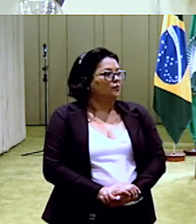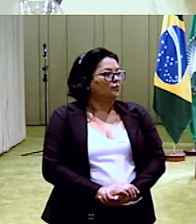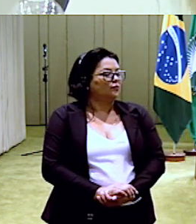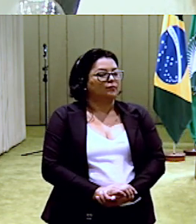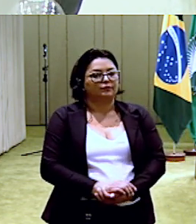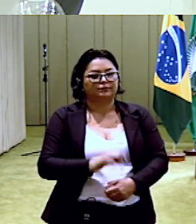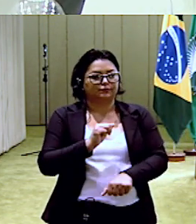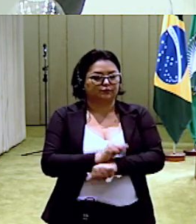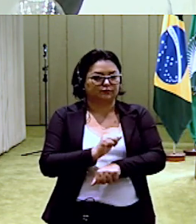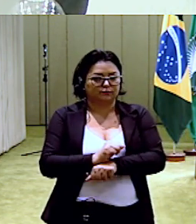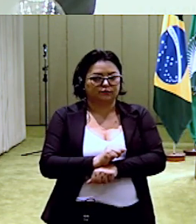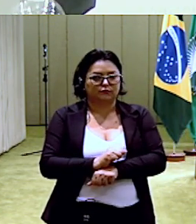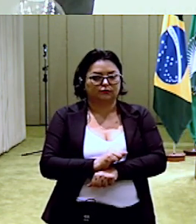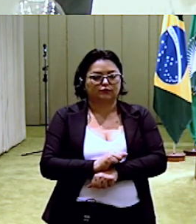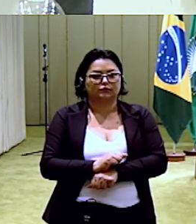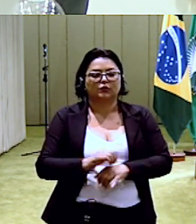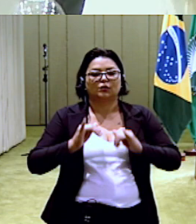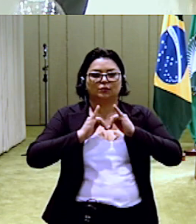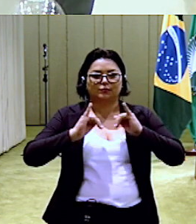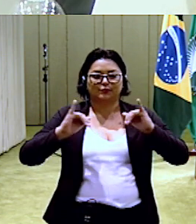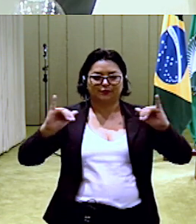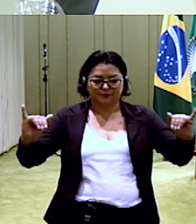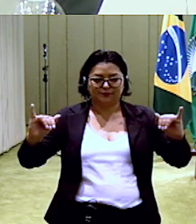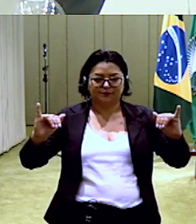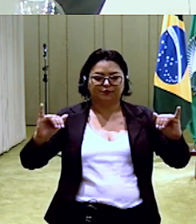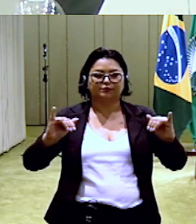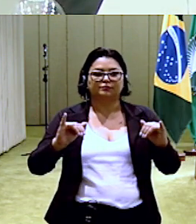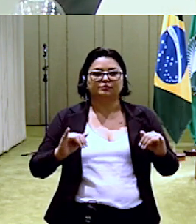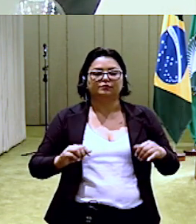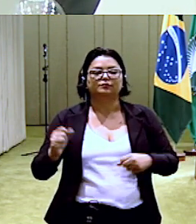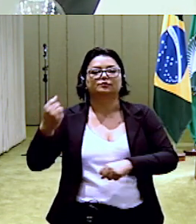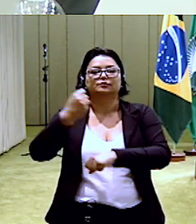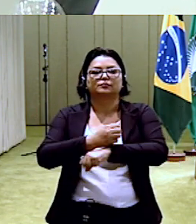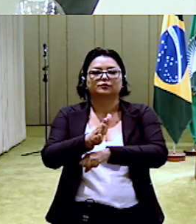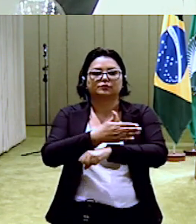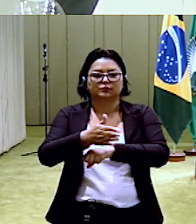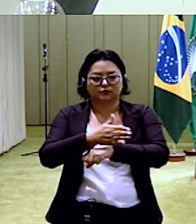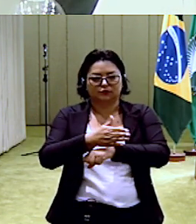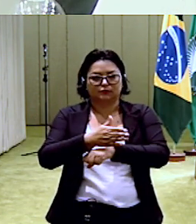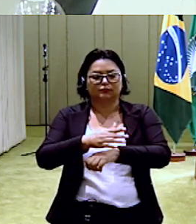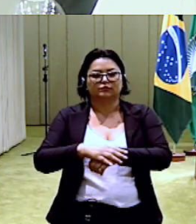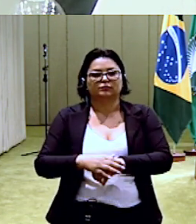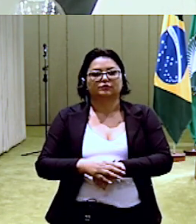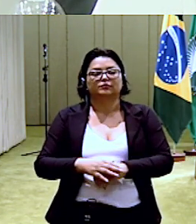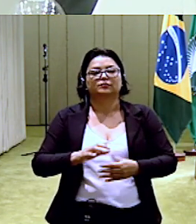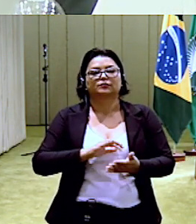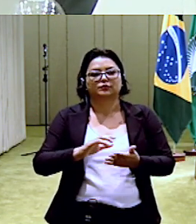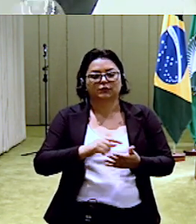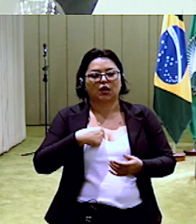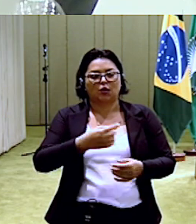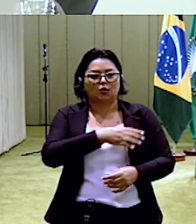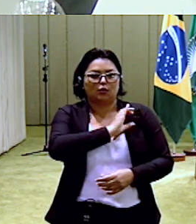Enquanto esperamos também fazer uma propaganda, uma publicidade do Itamaraty, especificamente da secretaria